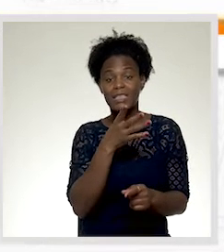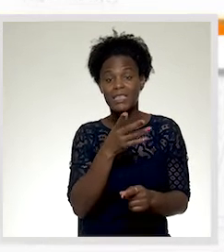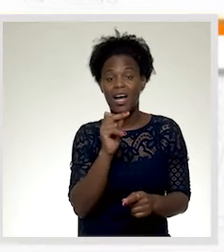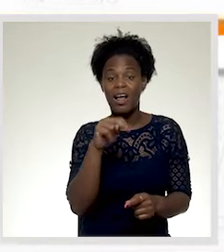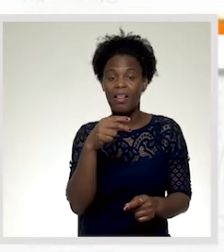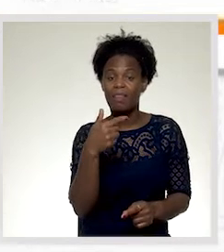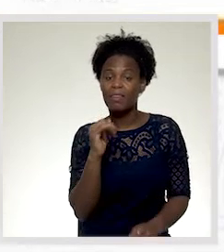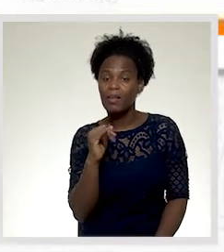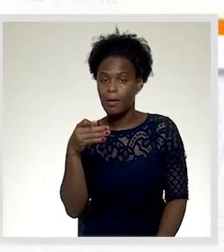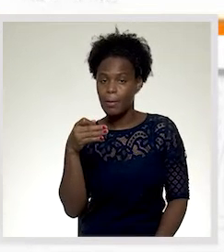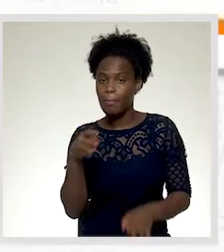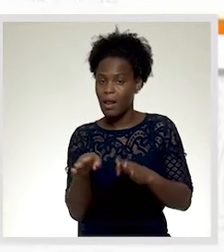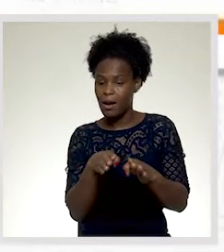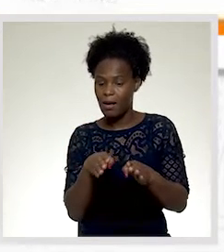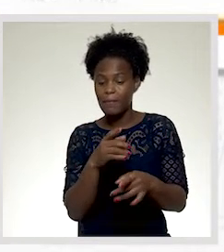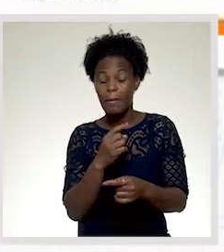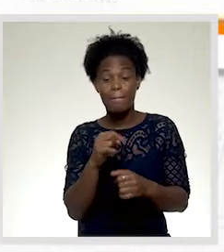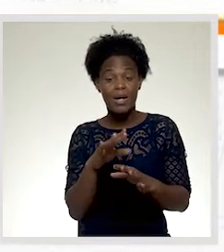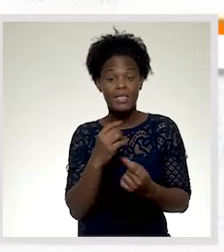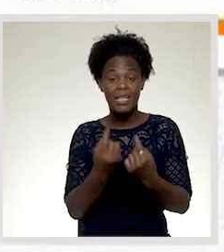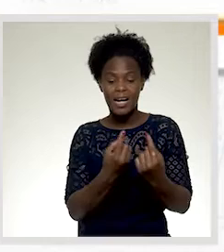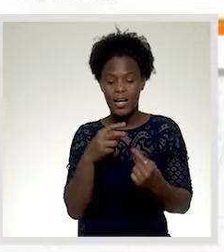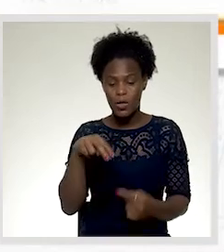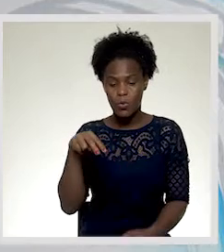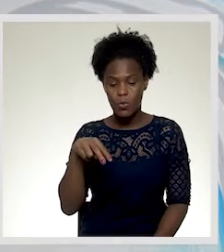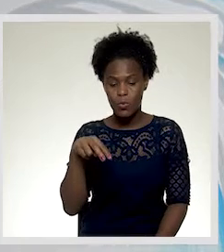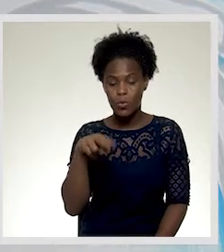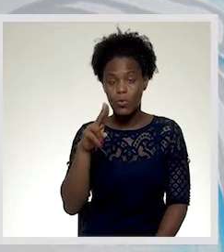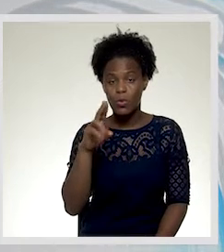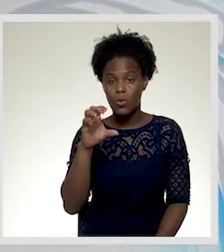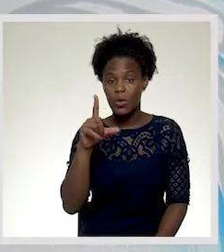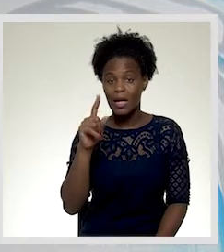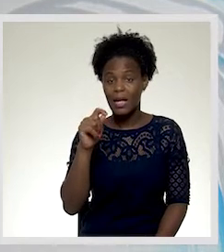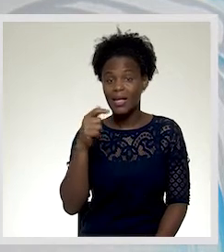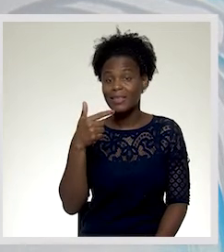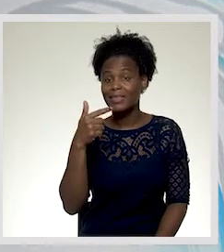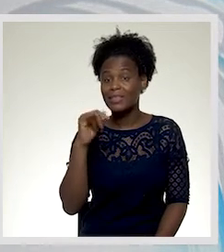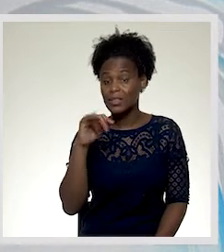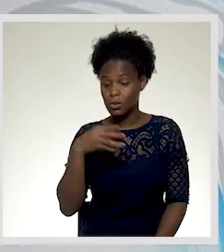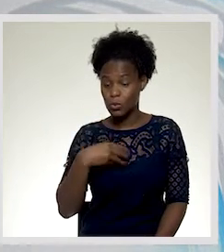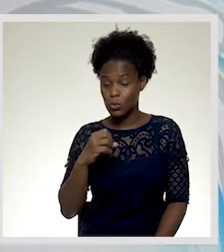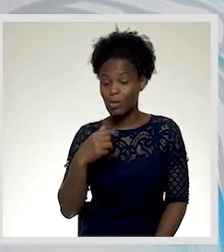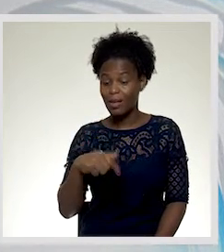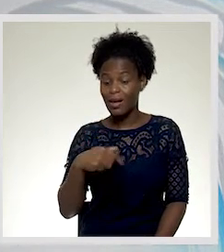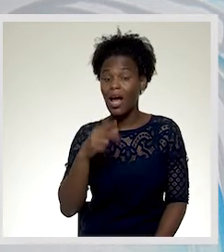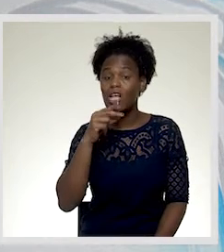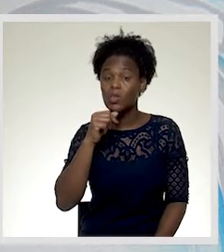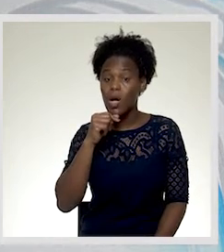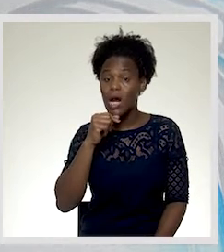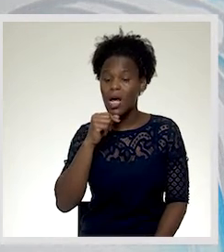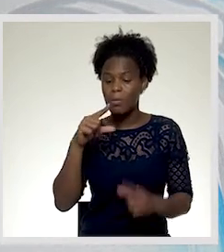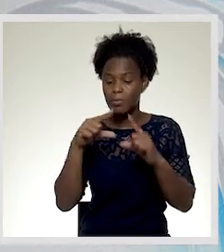das outras, por isso que são chamadas de antiparalelas. No entanto, cada nucleotídeo que nós temos aqui é constituído por quê? Por